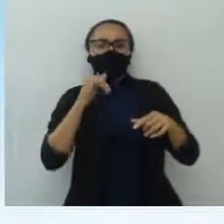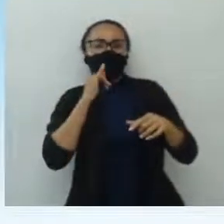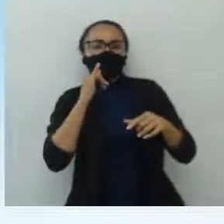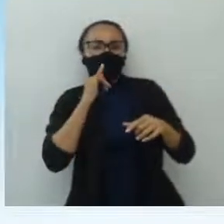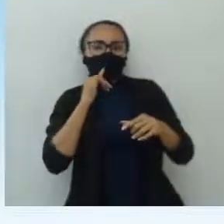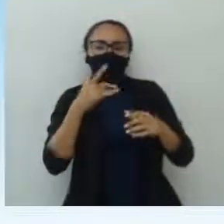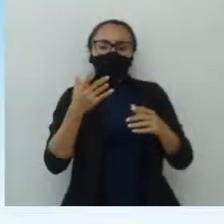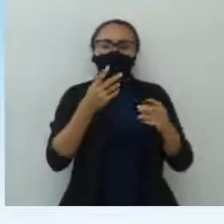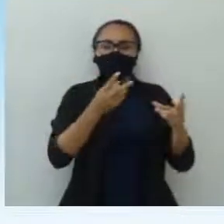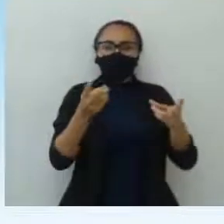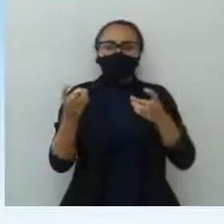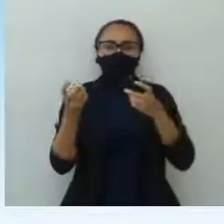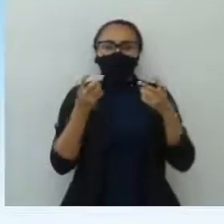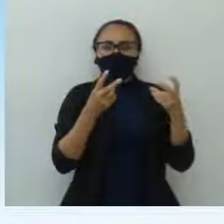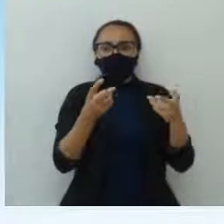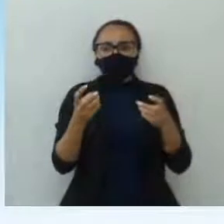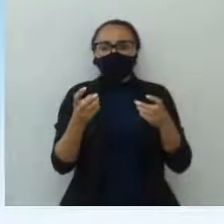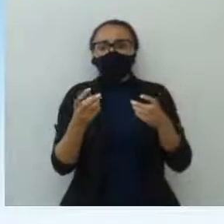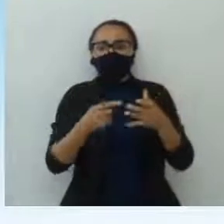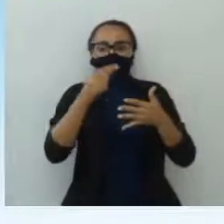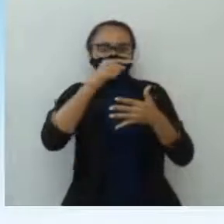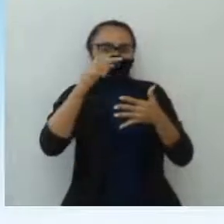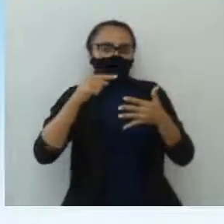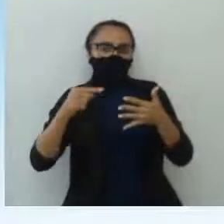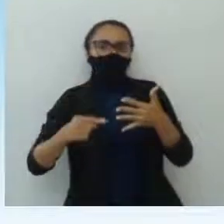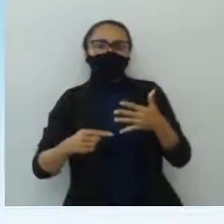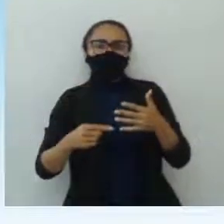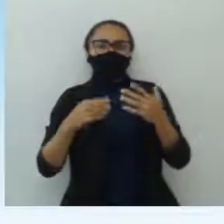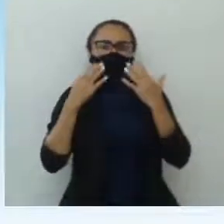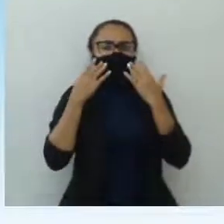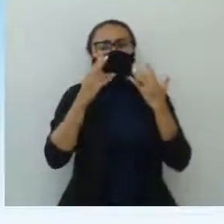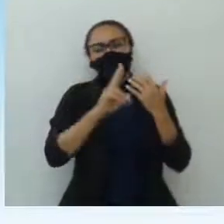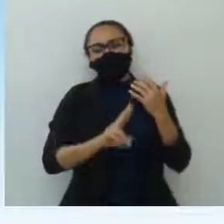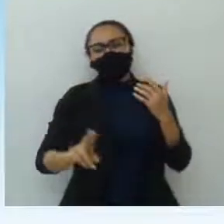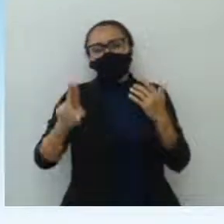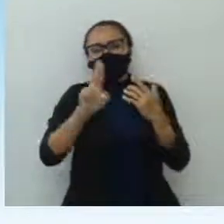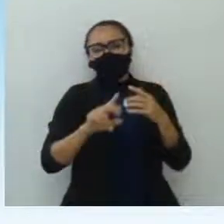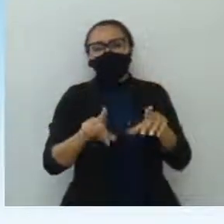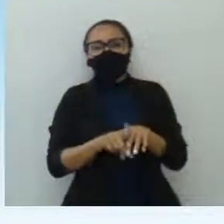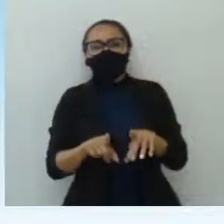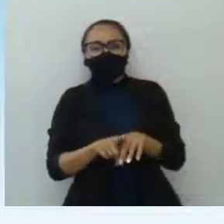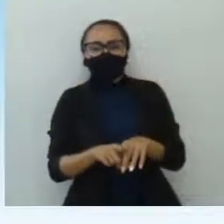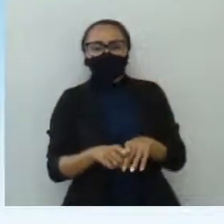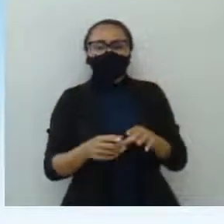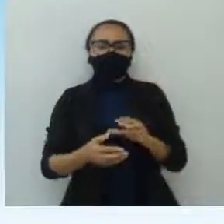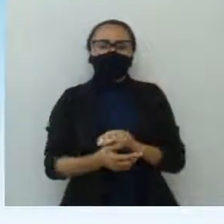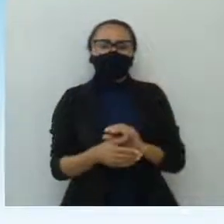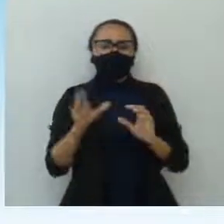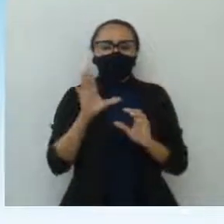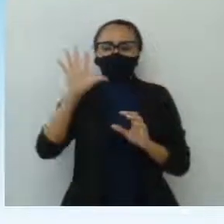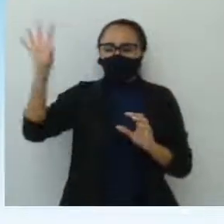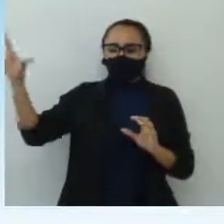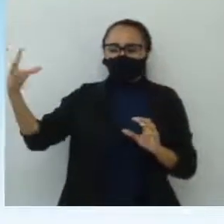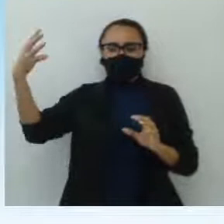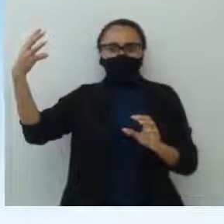para que vocês percebam que esses elementos do teatro a gente usa aqui também. Então, existem refletores que posicionam para me iluminar melhor, para iluminar